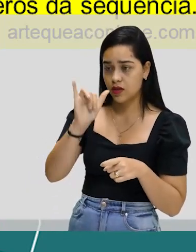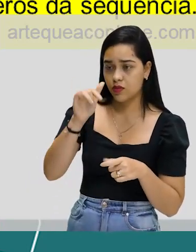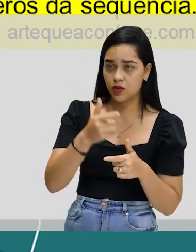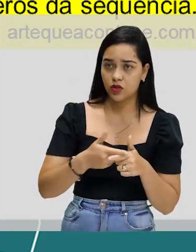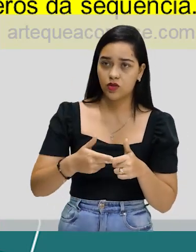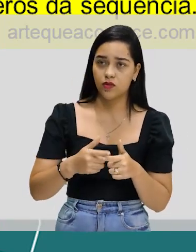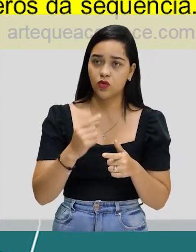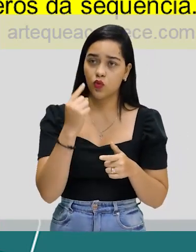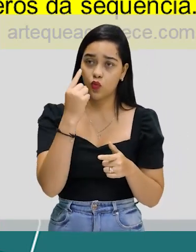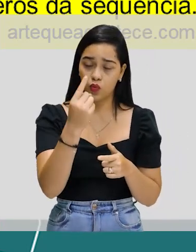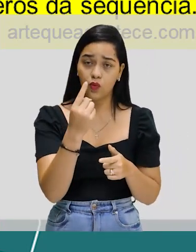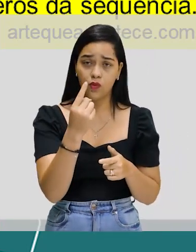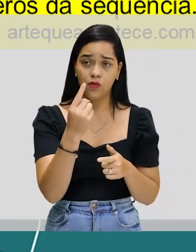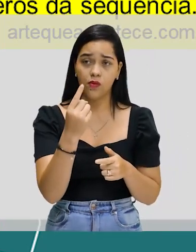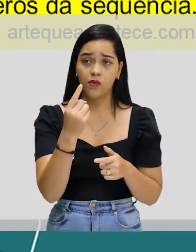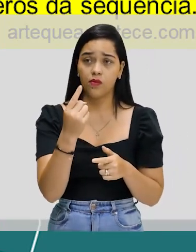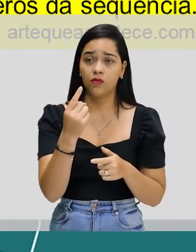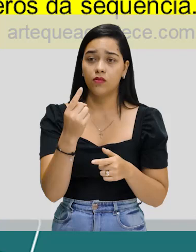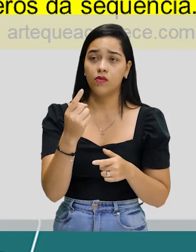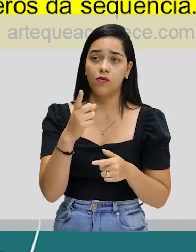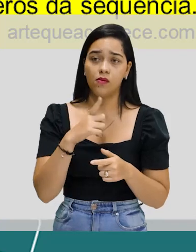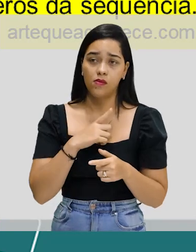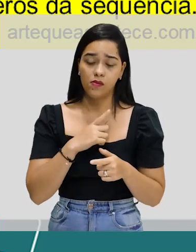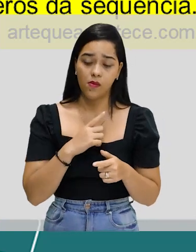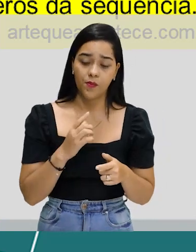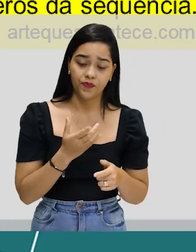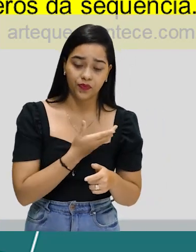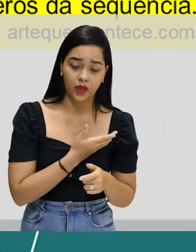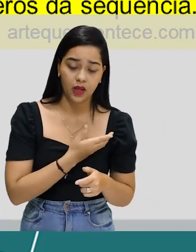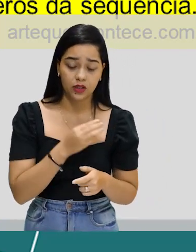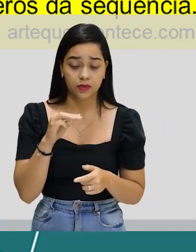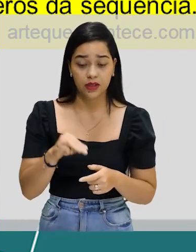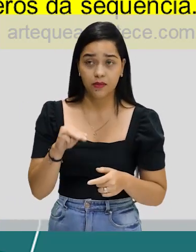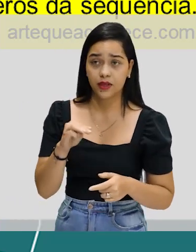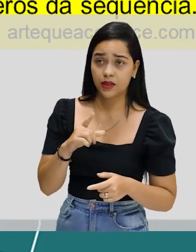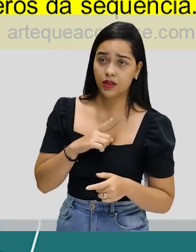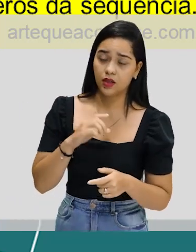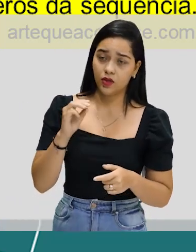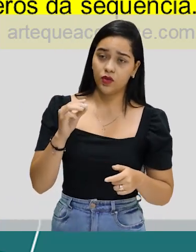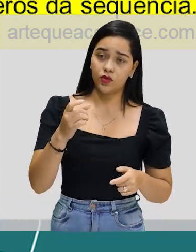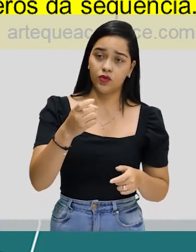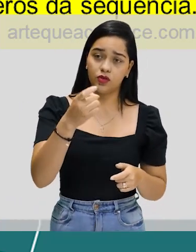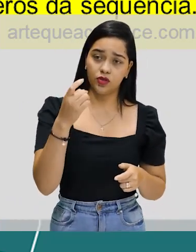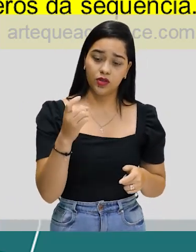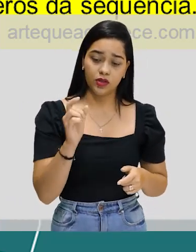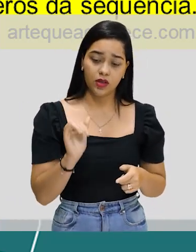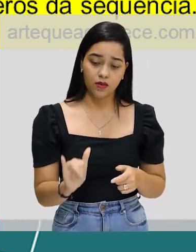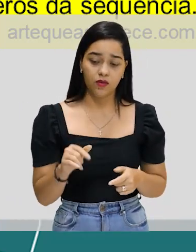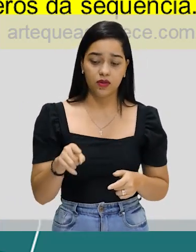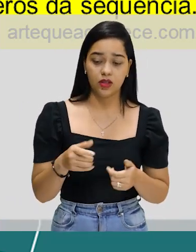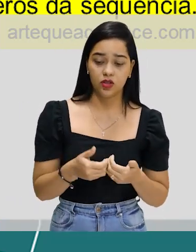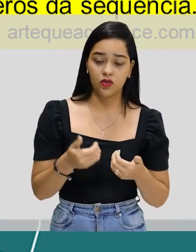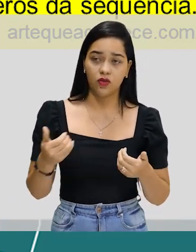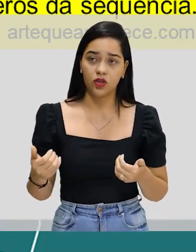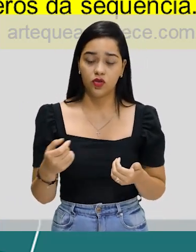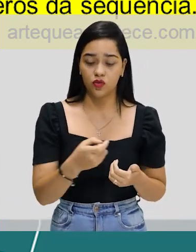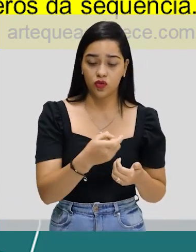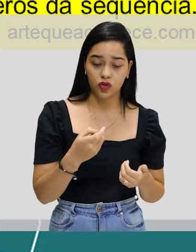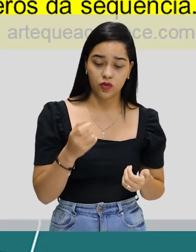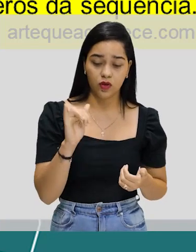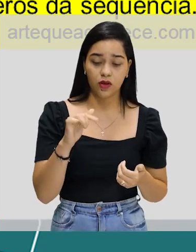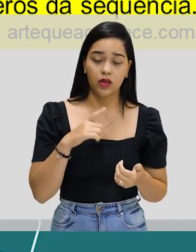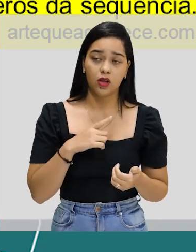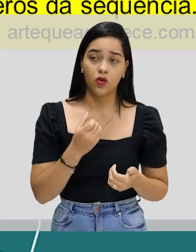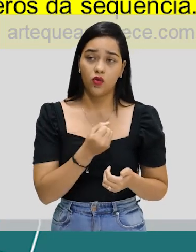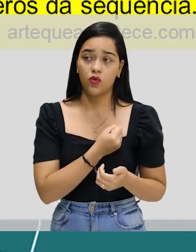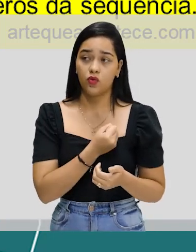dividindo entrando na aula dos meus colegas de matemática, o segmento X e o segmento Y. Na hora que você divide o X pelo Y, tem um